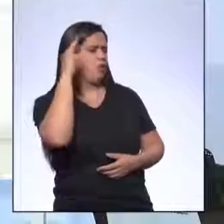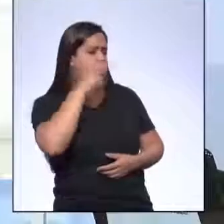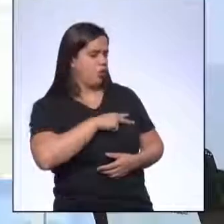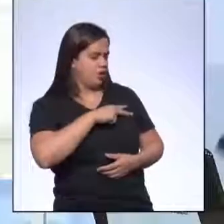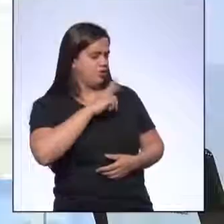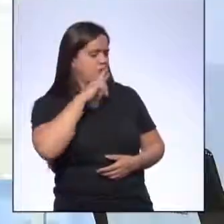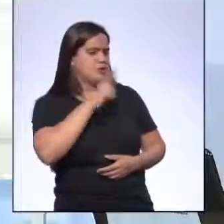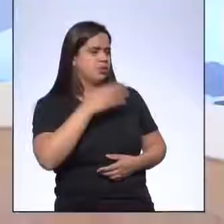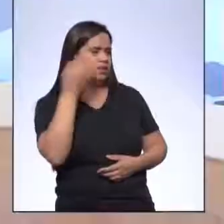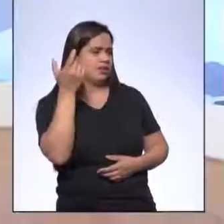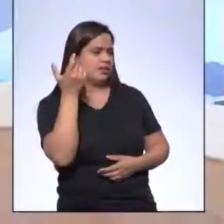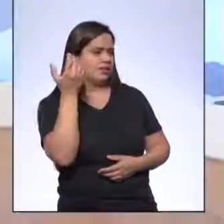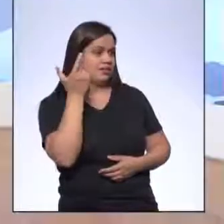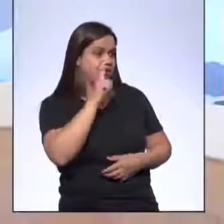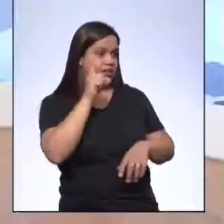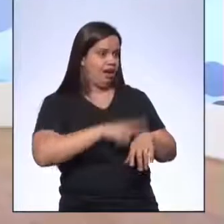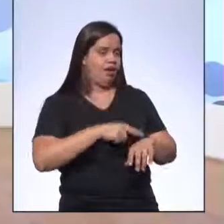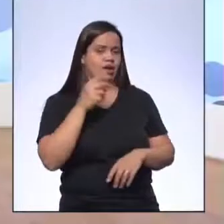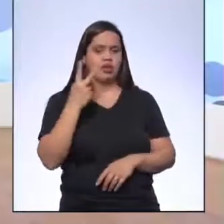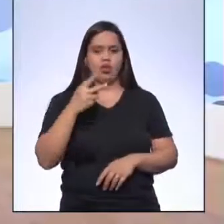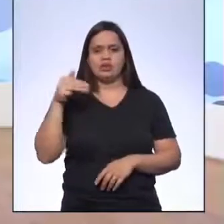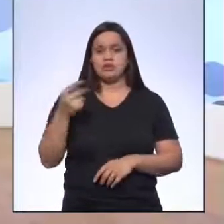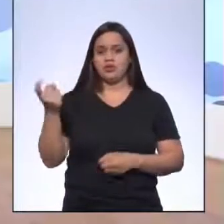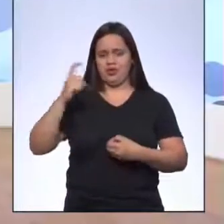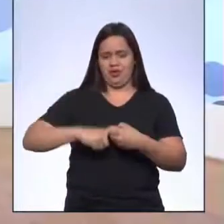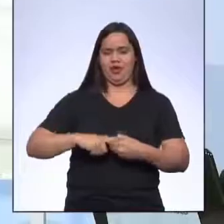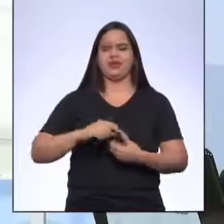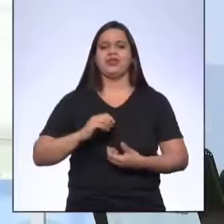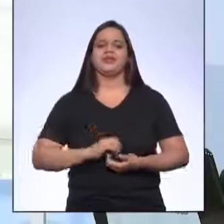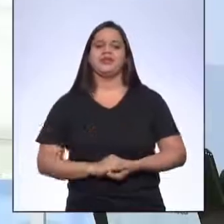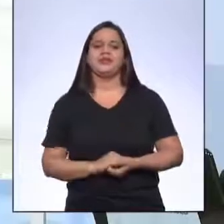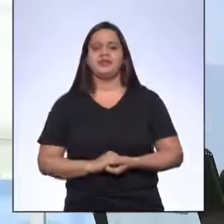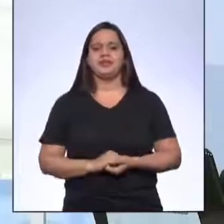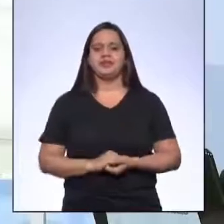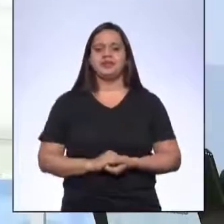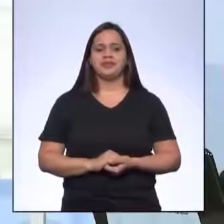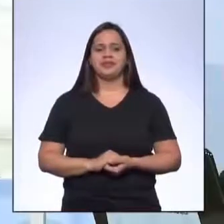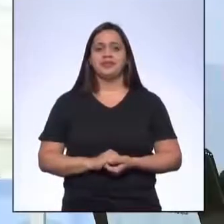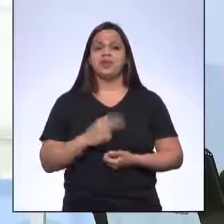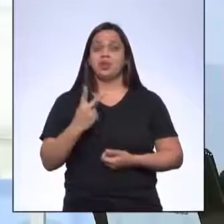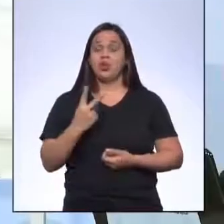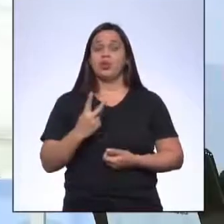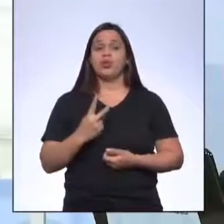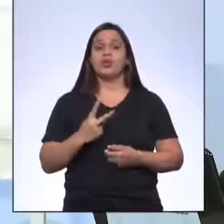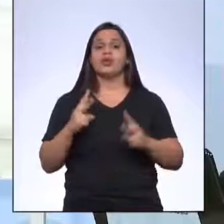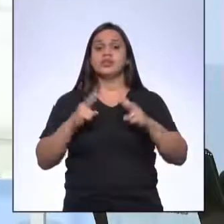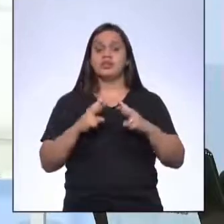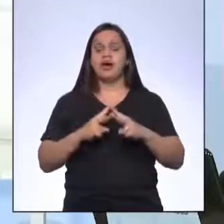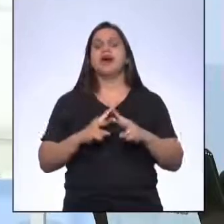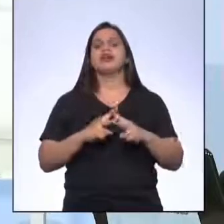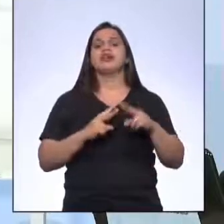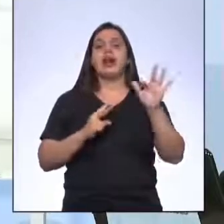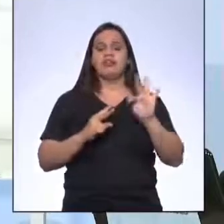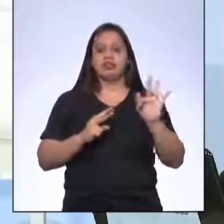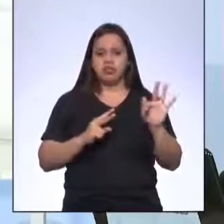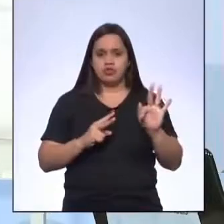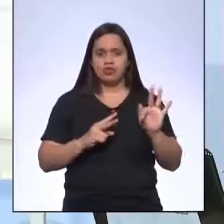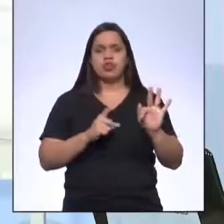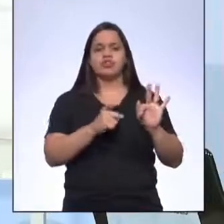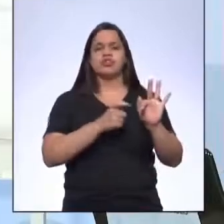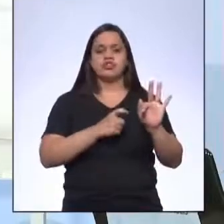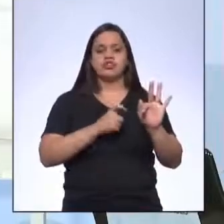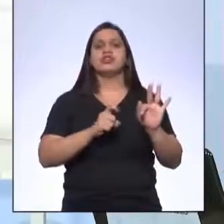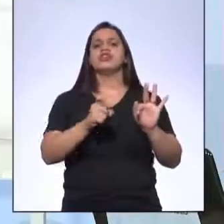exato 10 minutinhos dá né Ok vamos lá gente dois pares ordenados a fonte da função f de x =